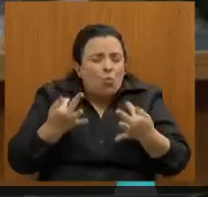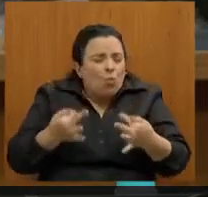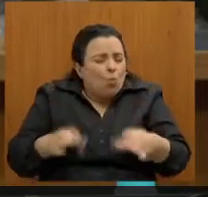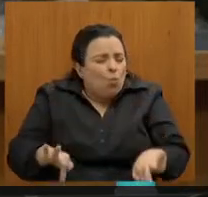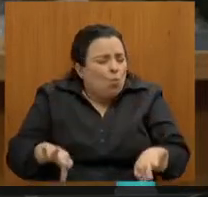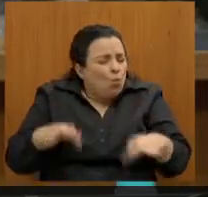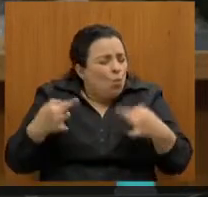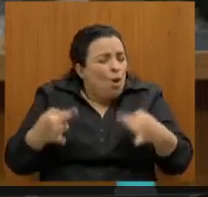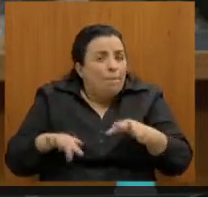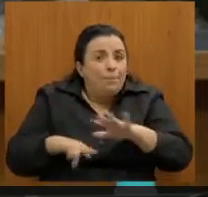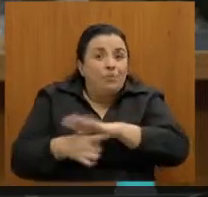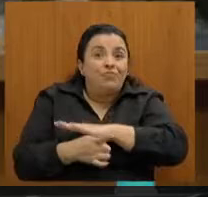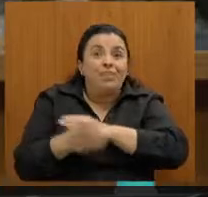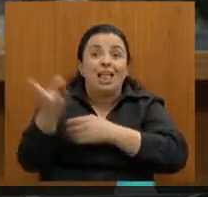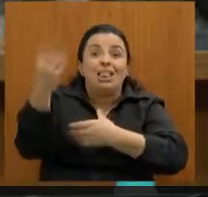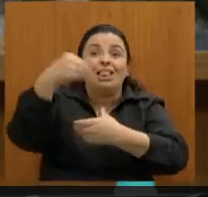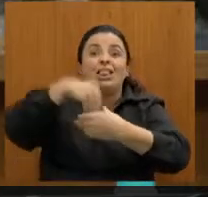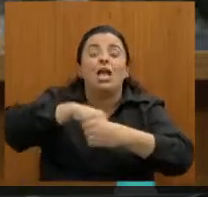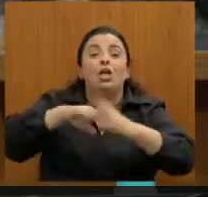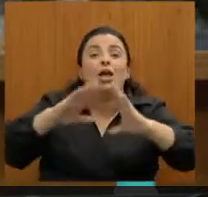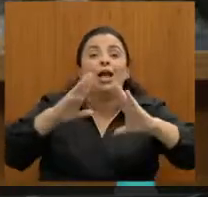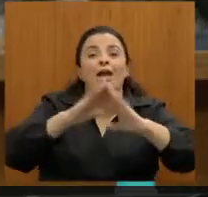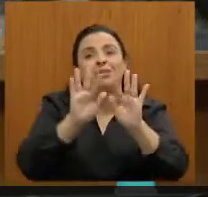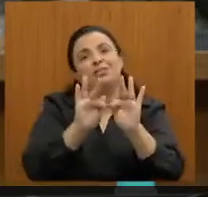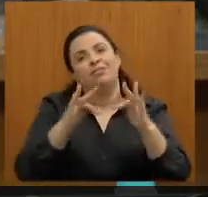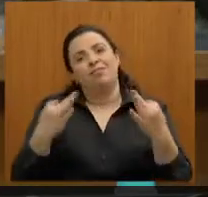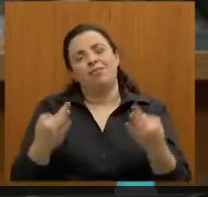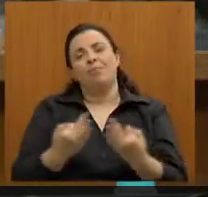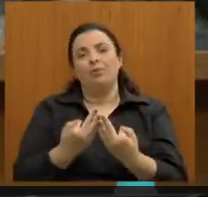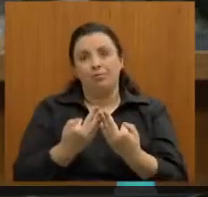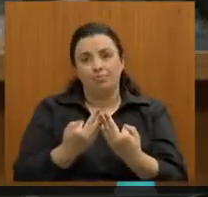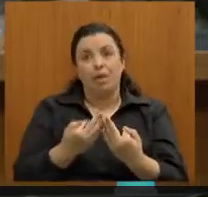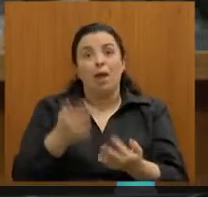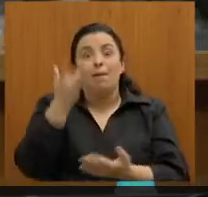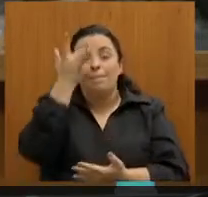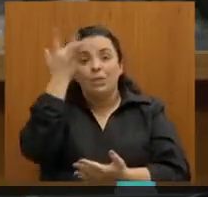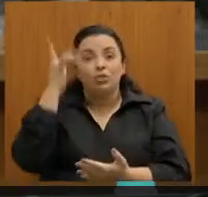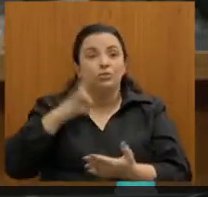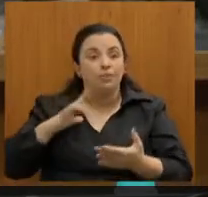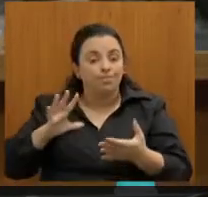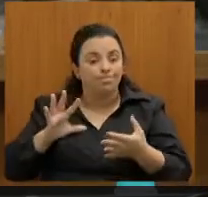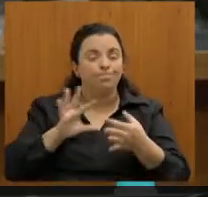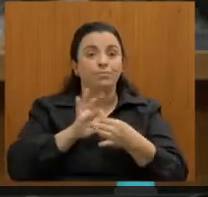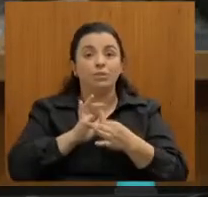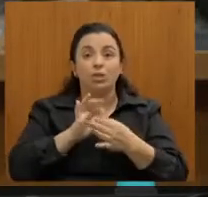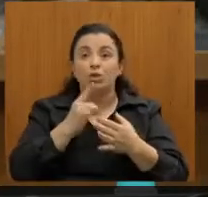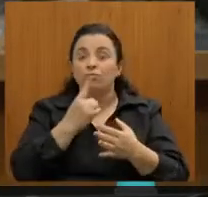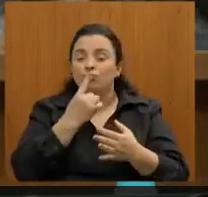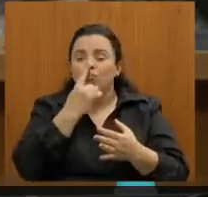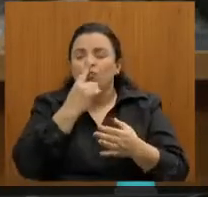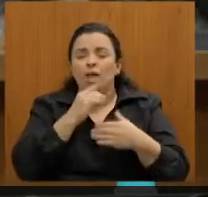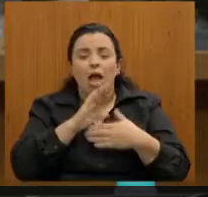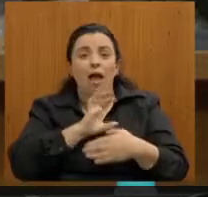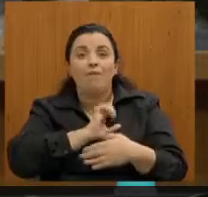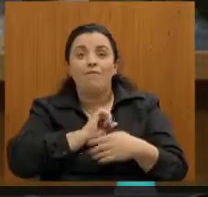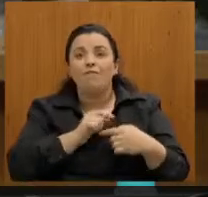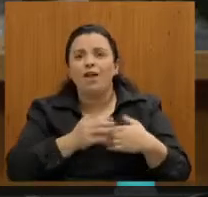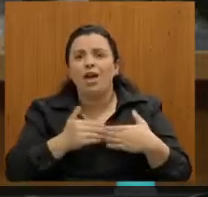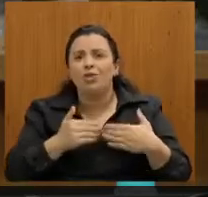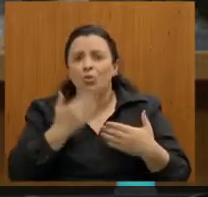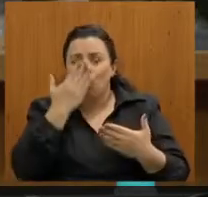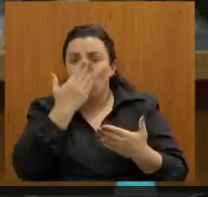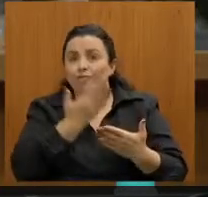unidade familiar através de pessoas que são ligadas a ela por afeto a por